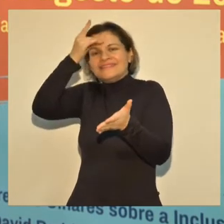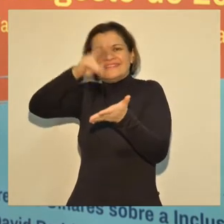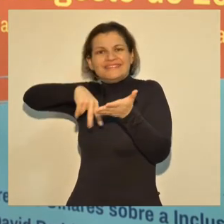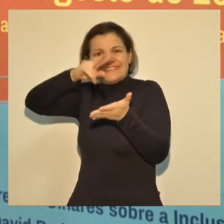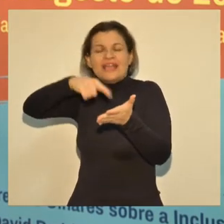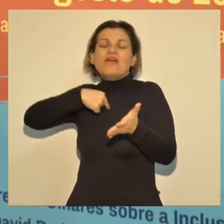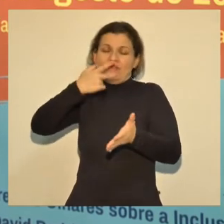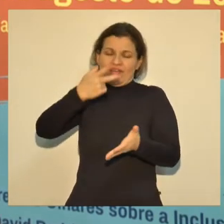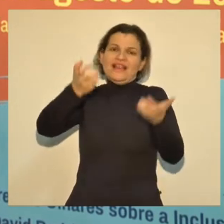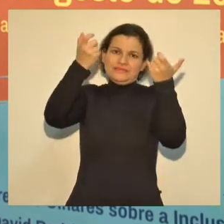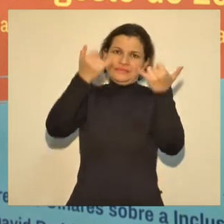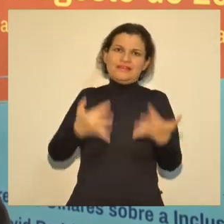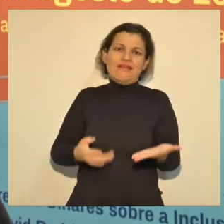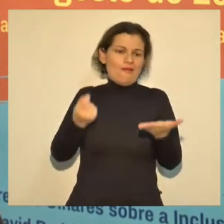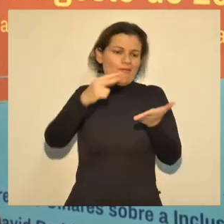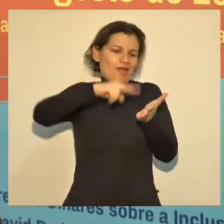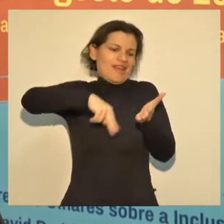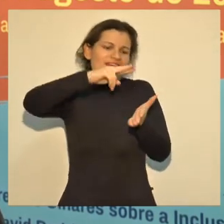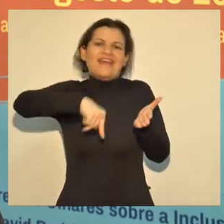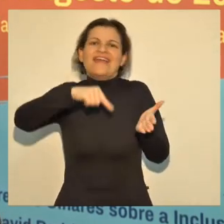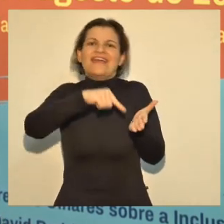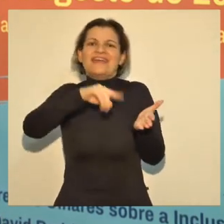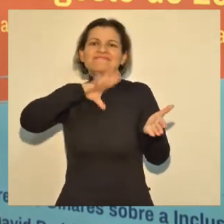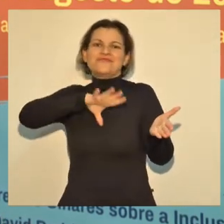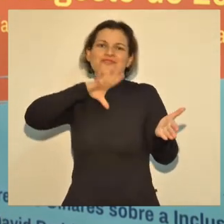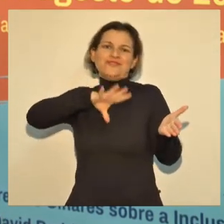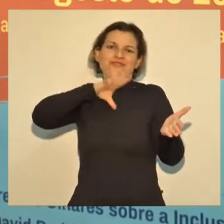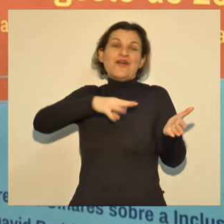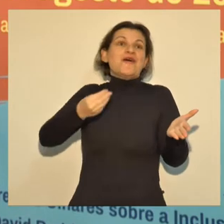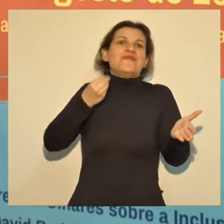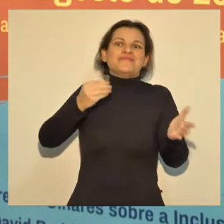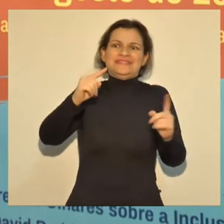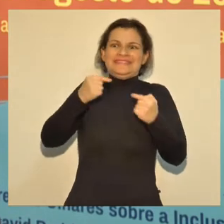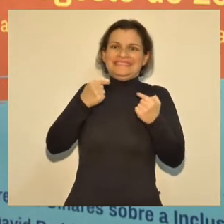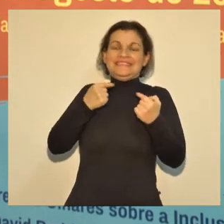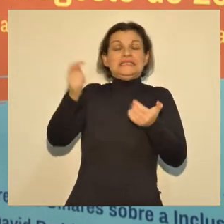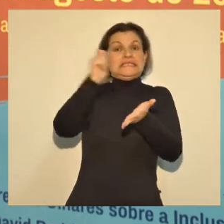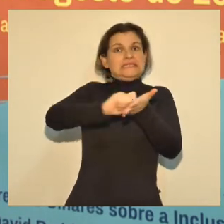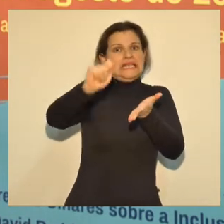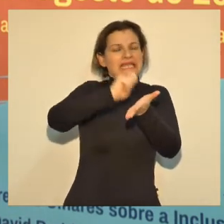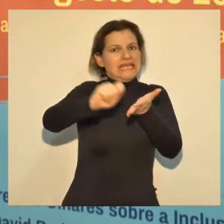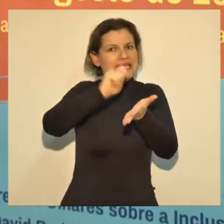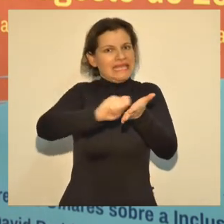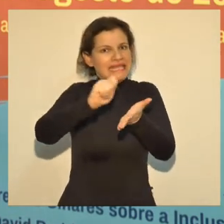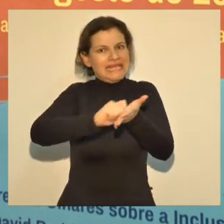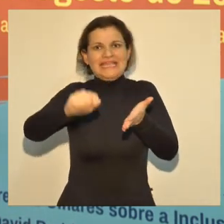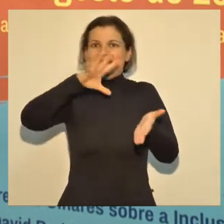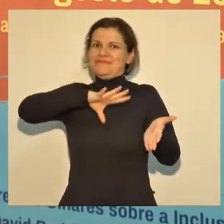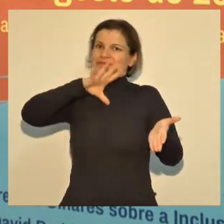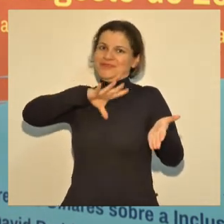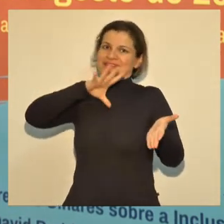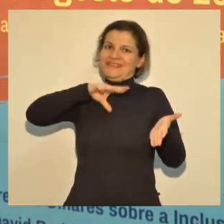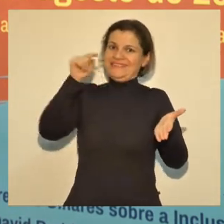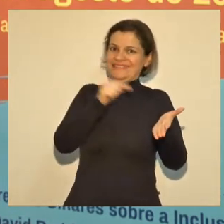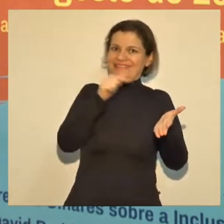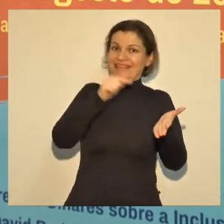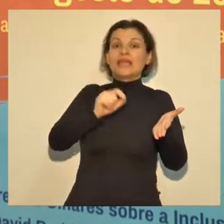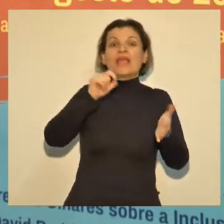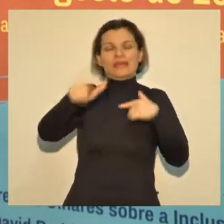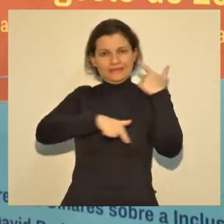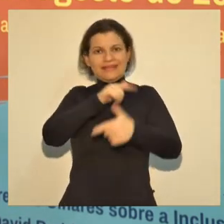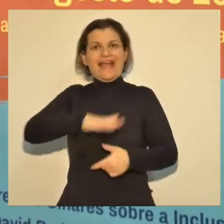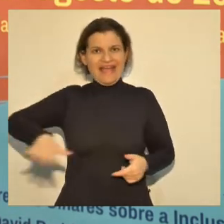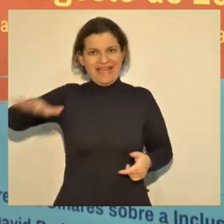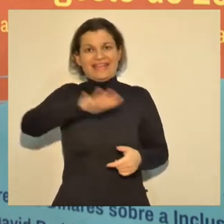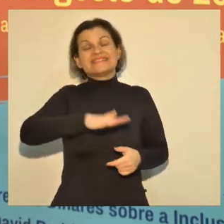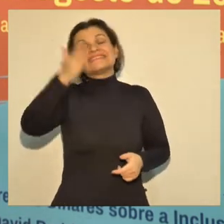pouquinho sobre isso, a questão da leitura em língua portuguesa, da escrita em língua portuguesa, que quem trabalha